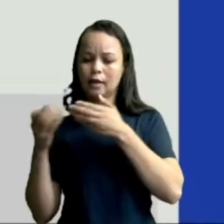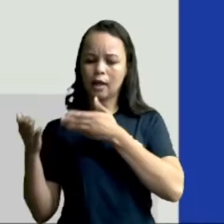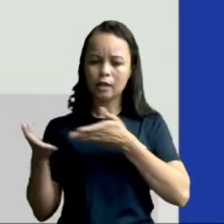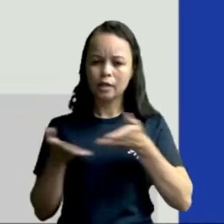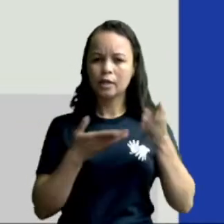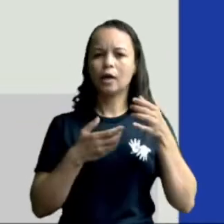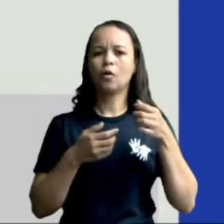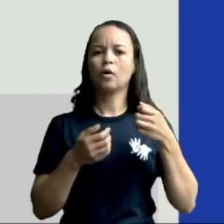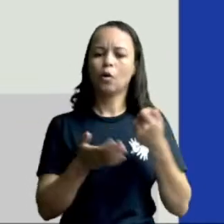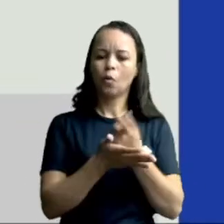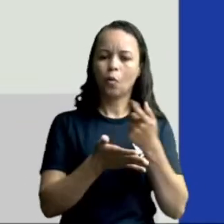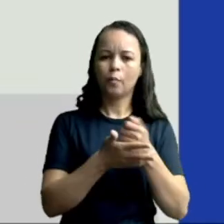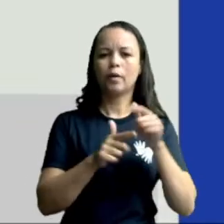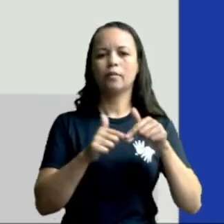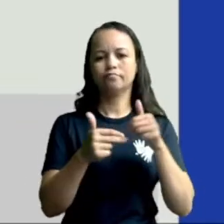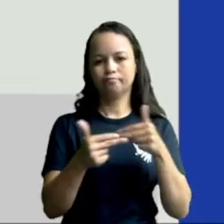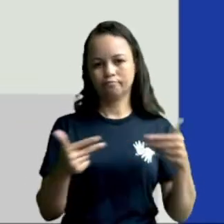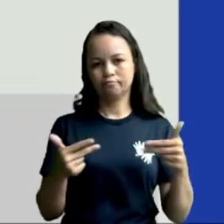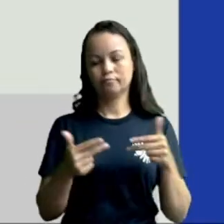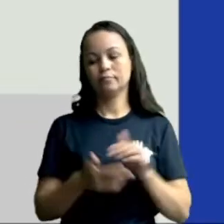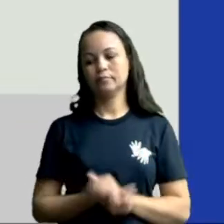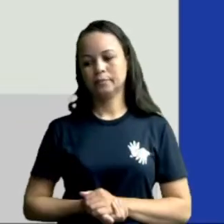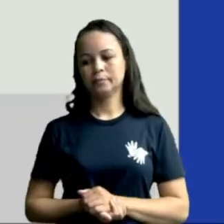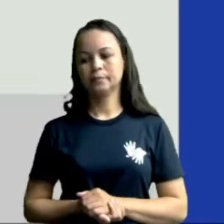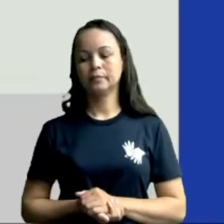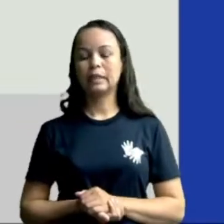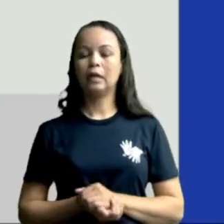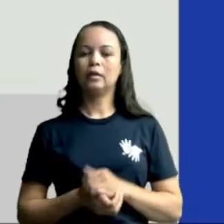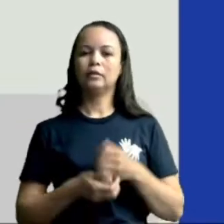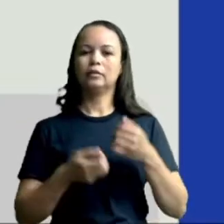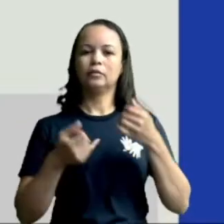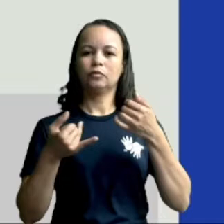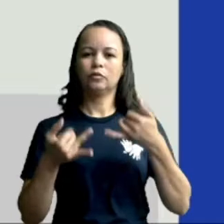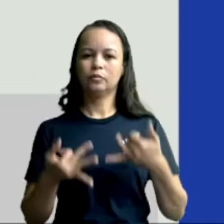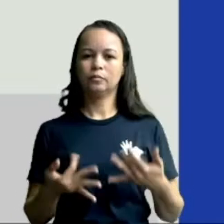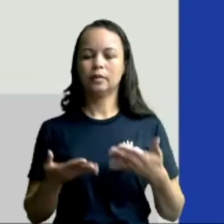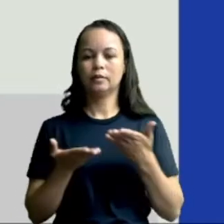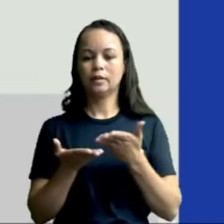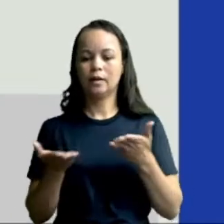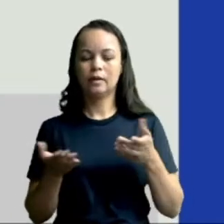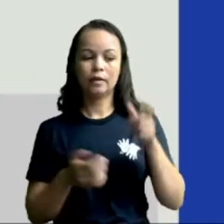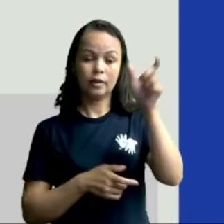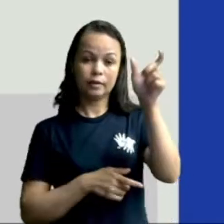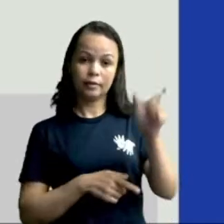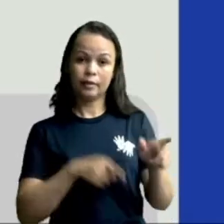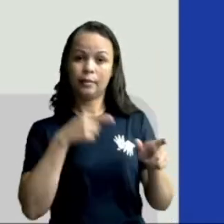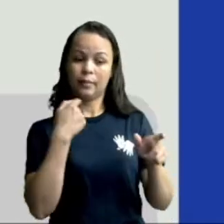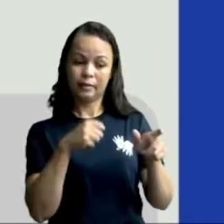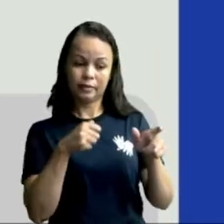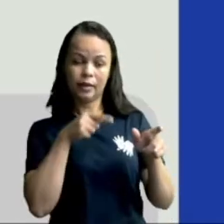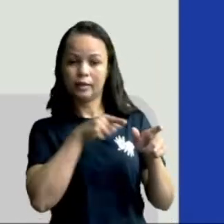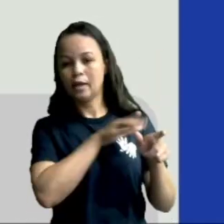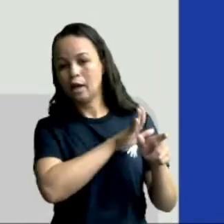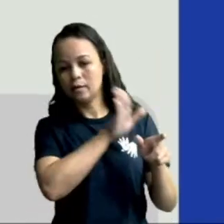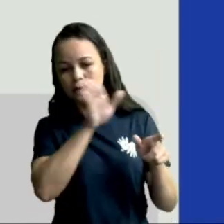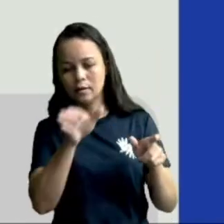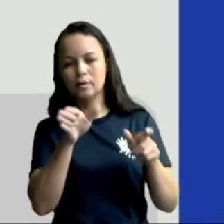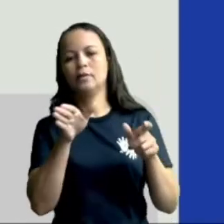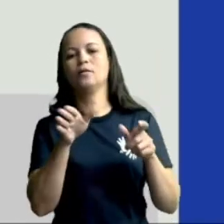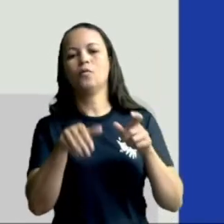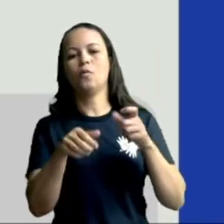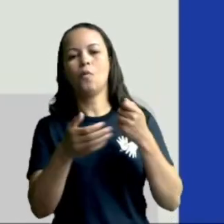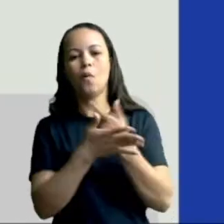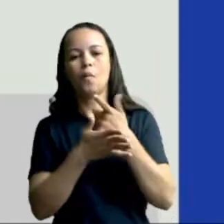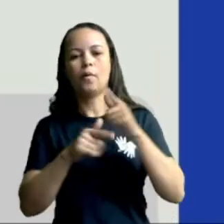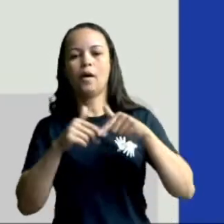comprar os ingredientes, não? Então, ó, eu estou dizendo a ele que ele deveria ir comprar os ingredientes por conta da